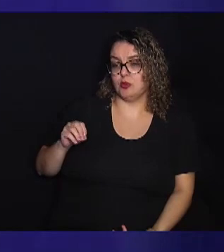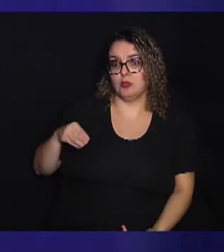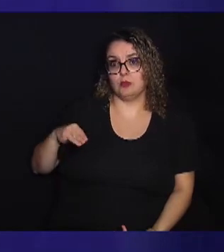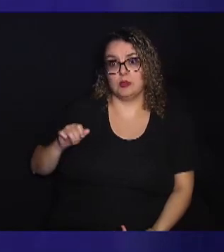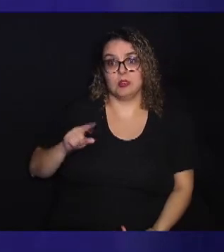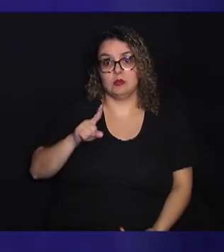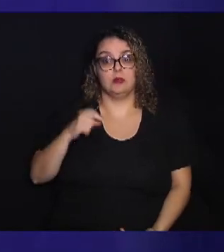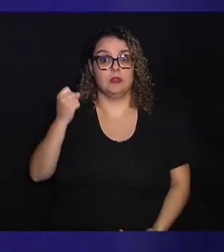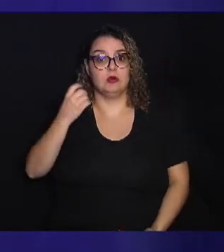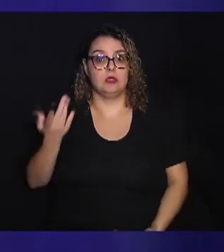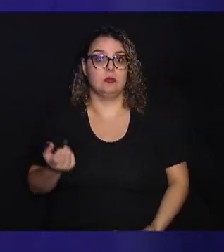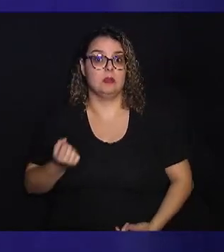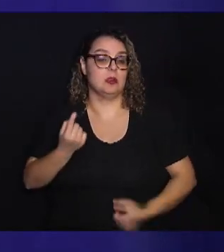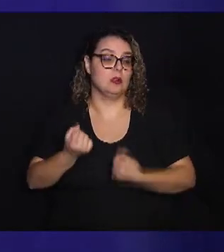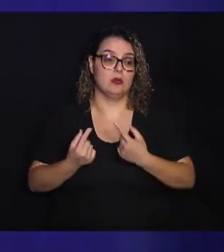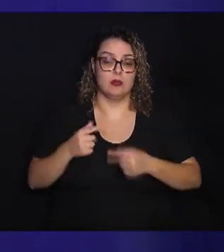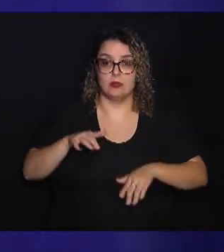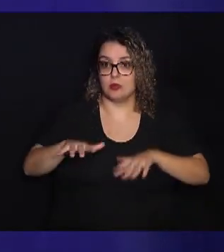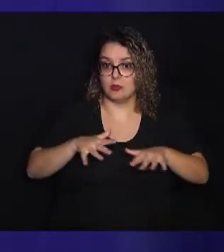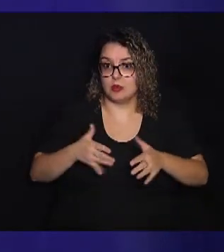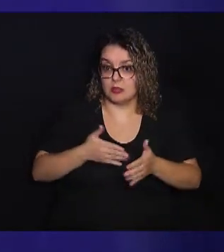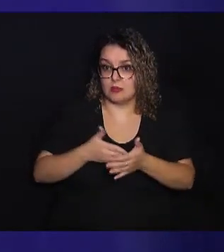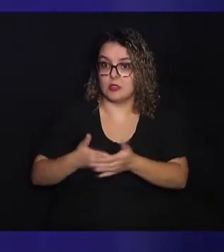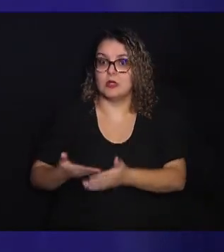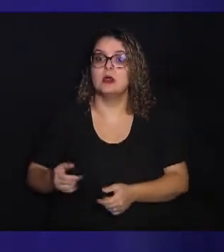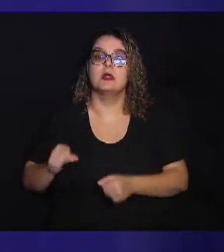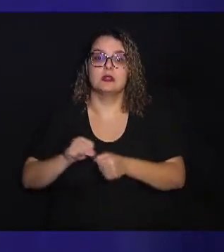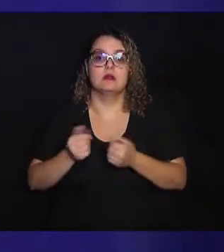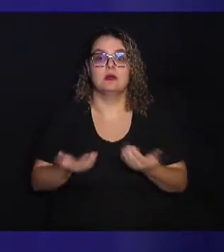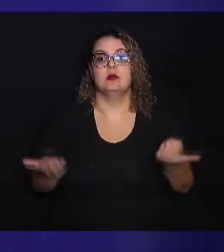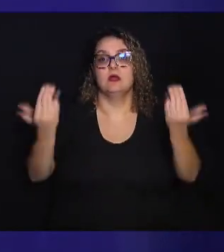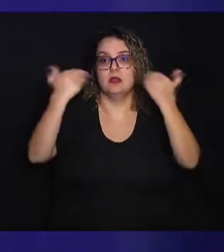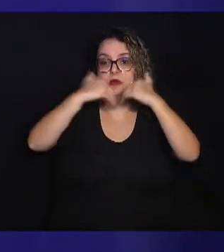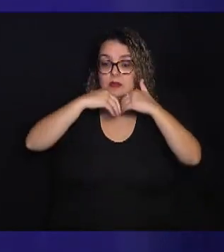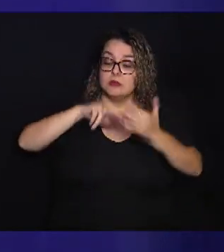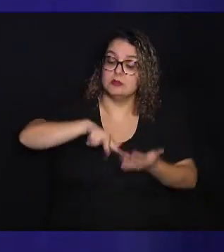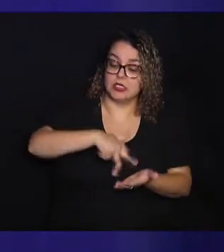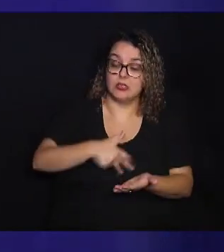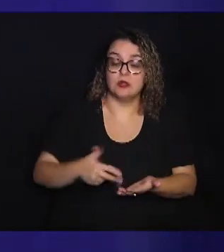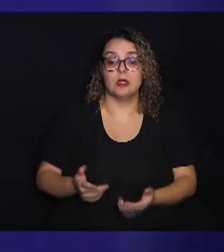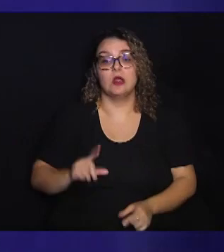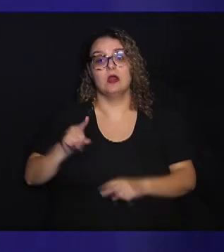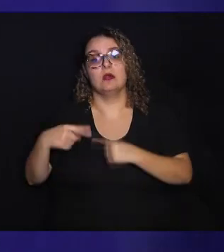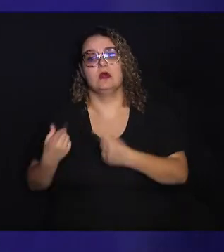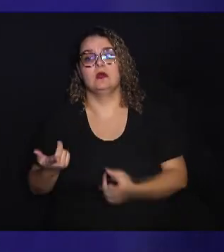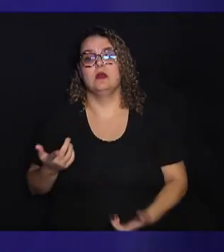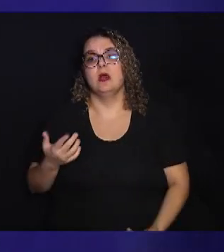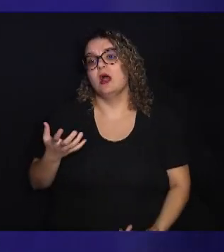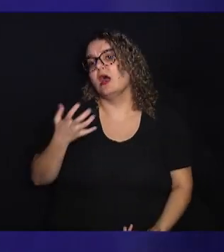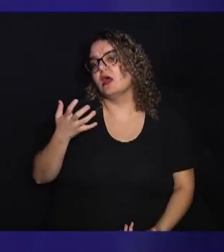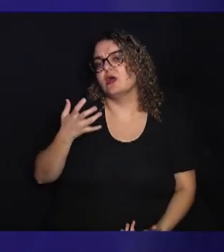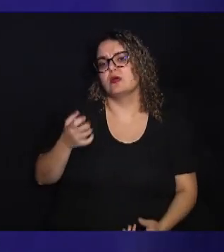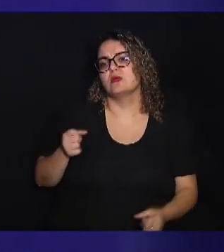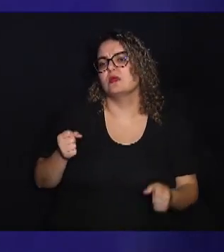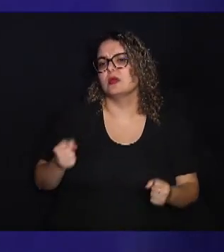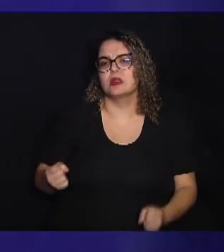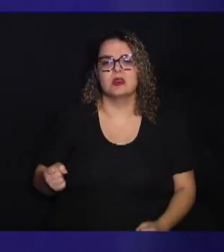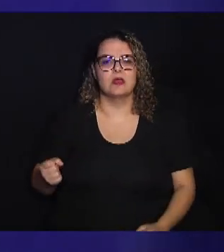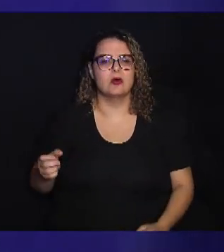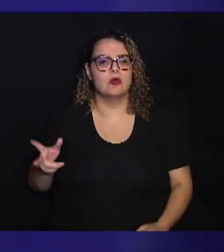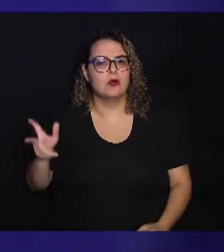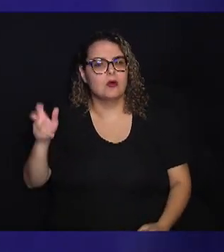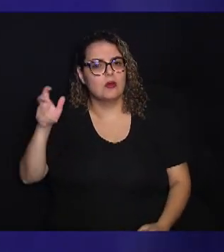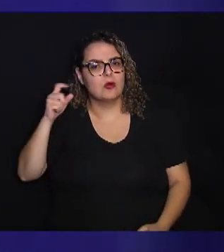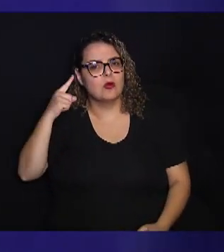para ela fazer determinados movimentos, então ela vai fazer balé. Aí vem outra e fala assim, ai, mas eu queria tanto ouvir o barulho